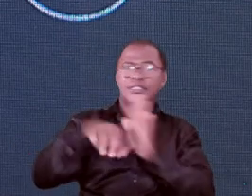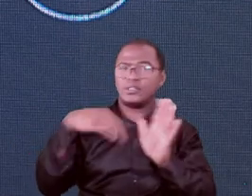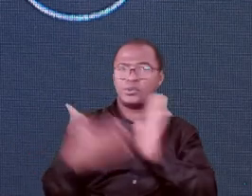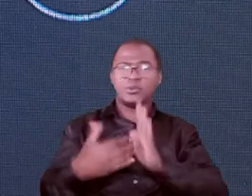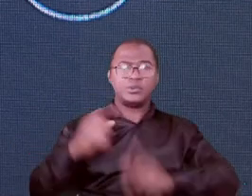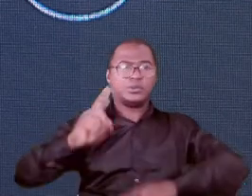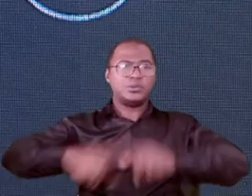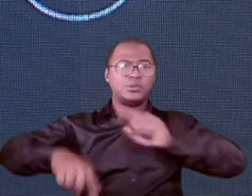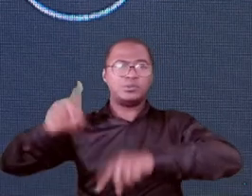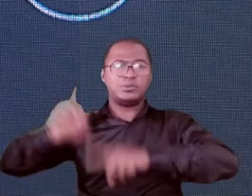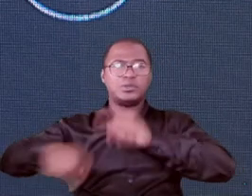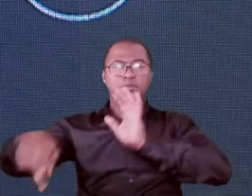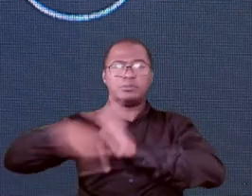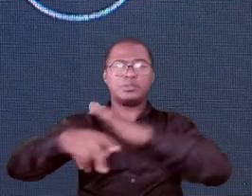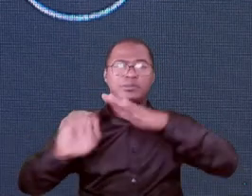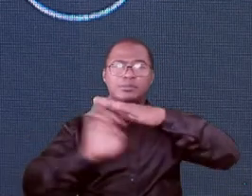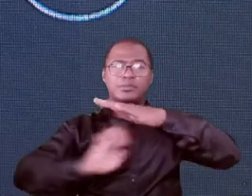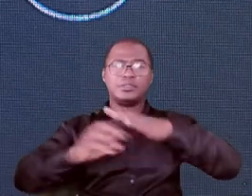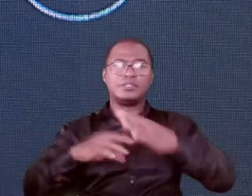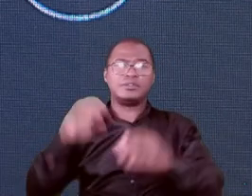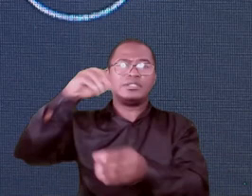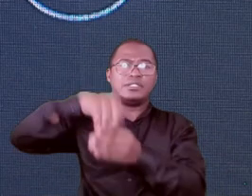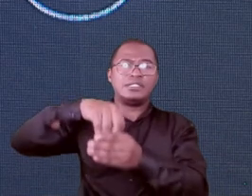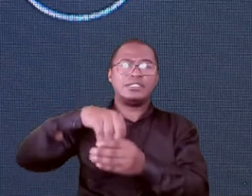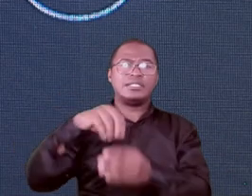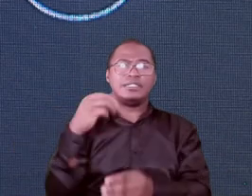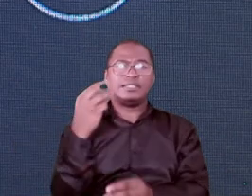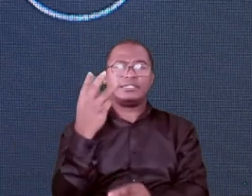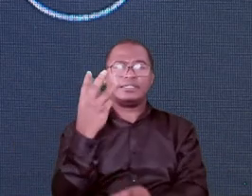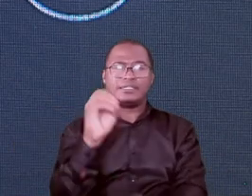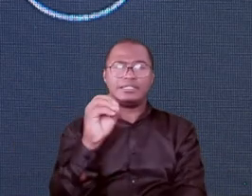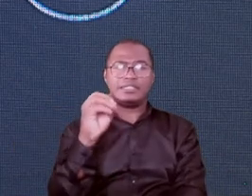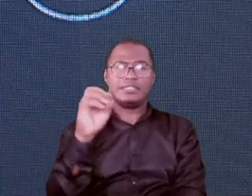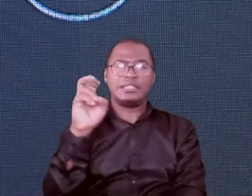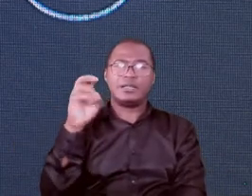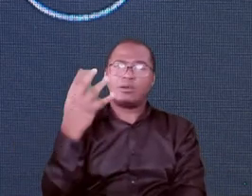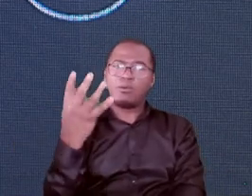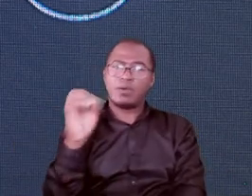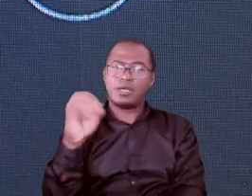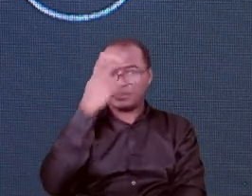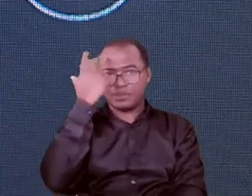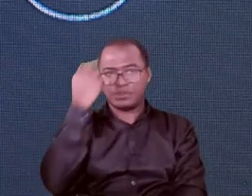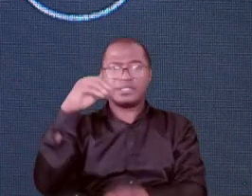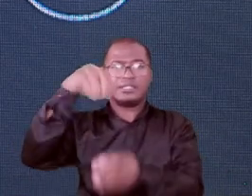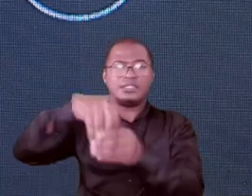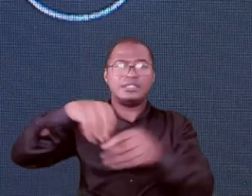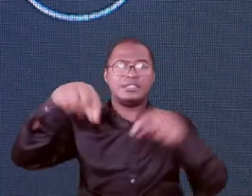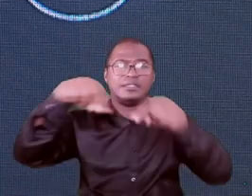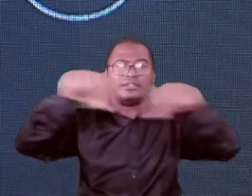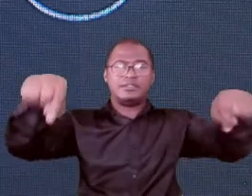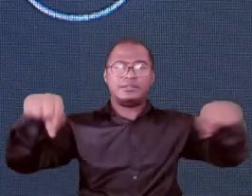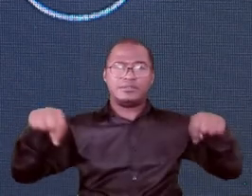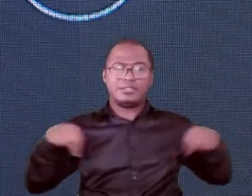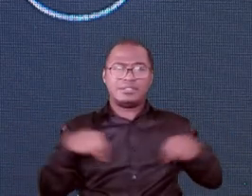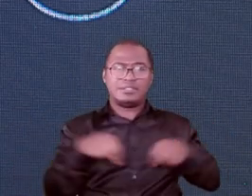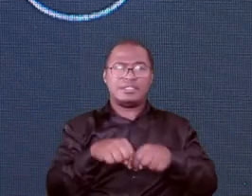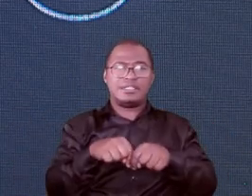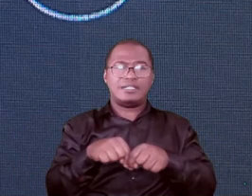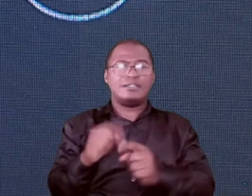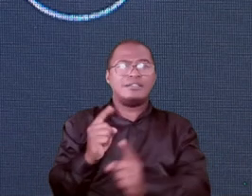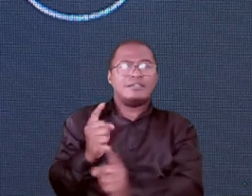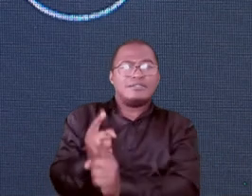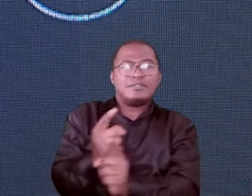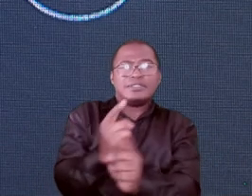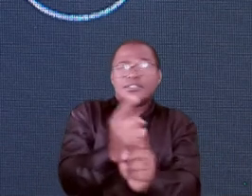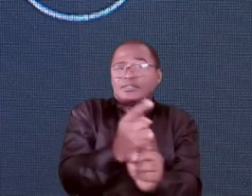30 50 pessoas numa sala então é muito fácil reconhecer o ambiente competitivo